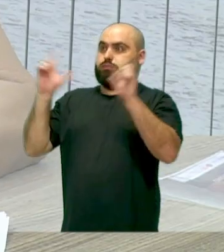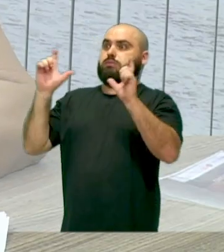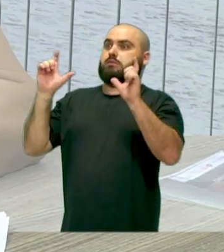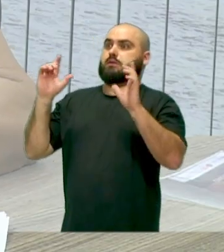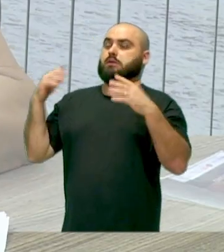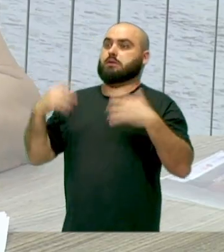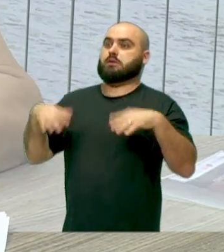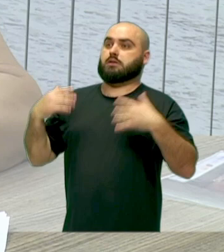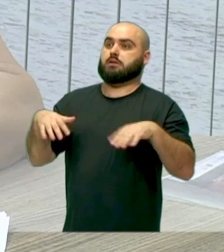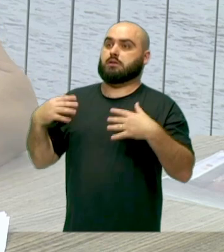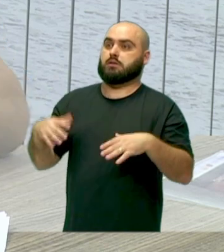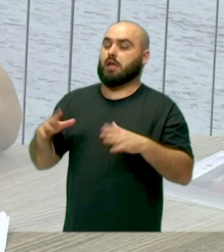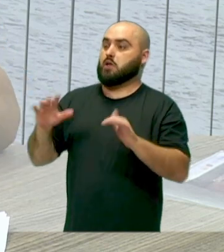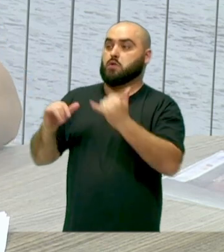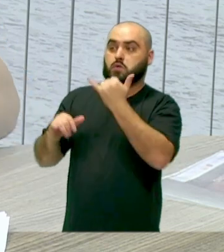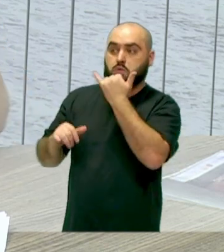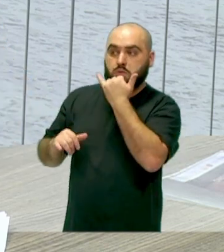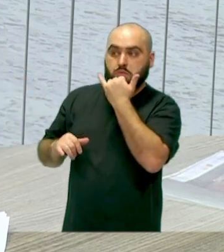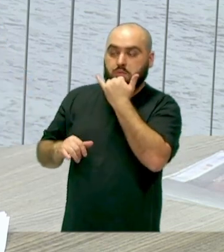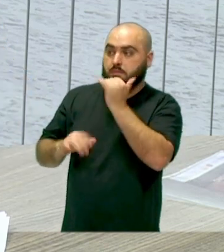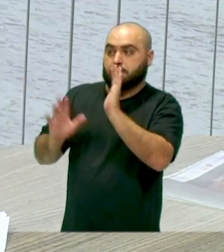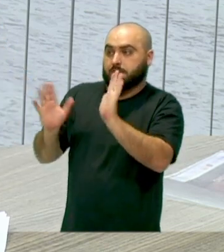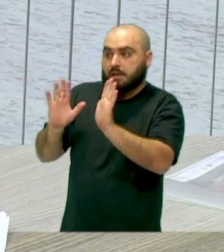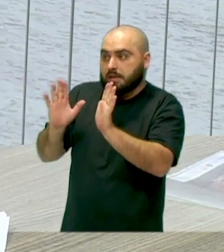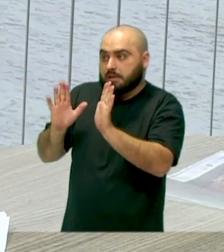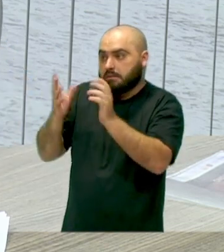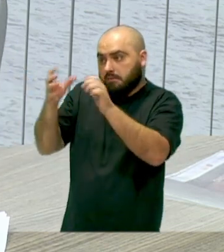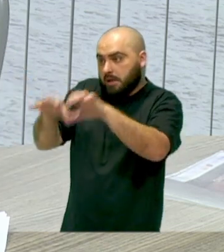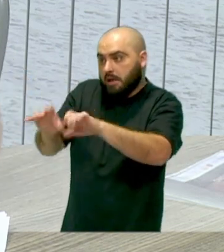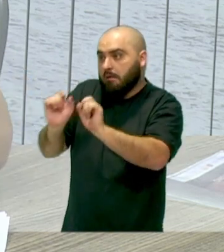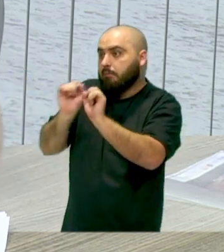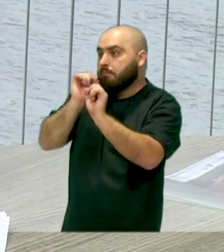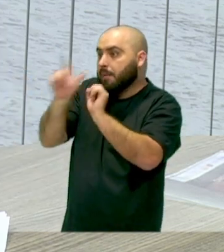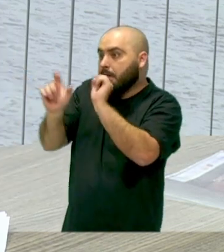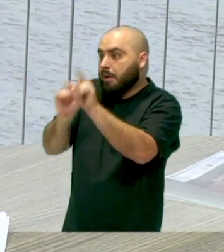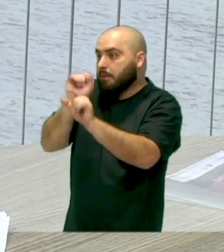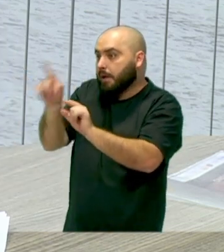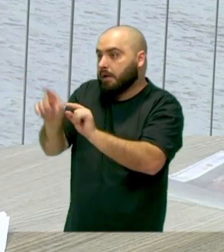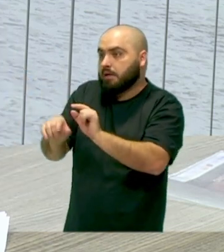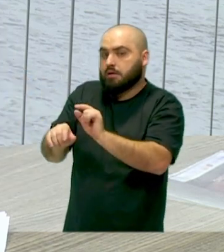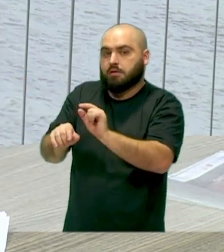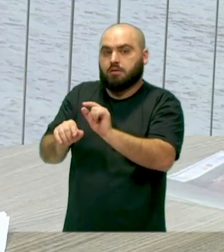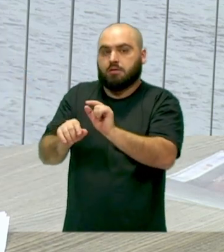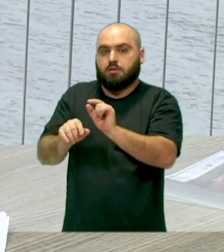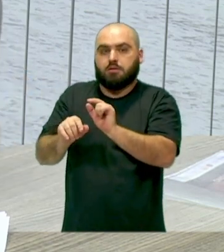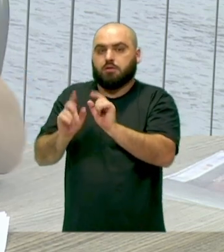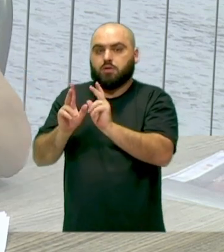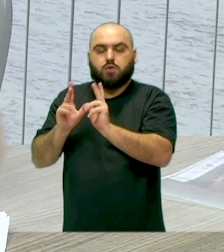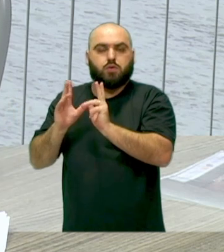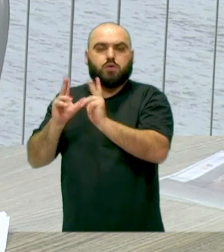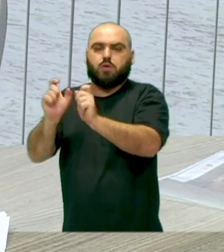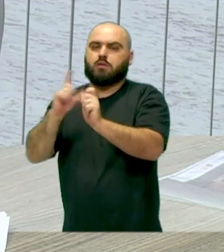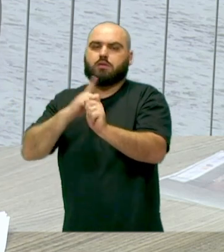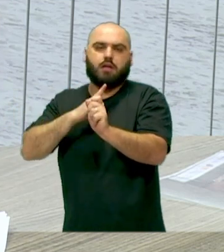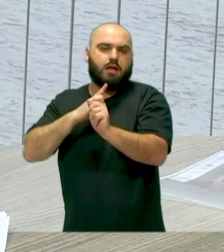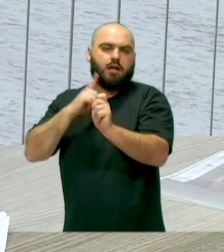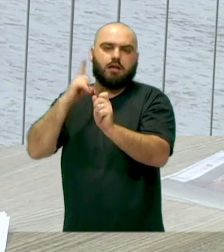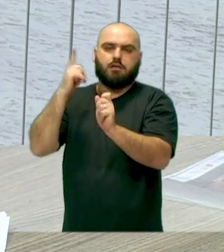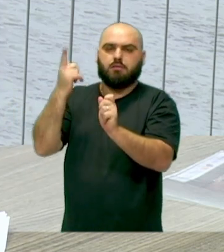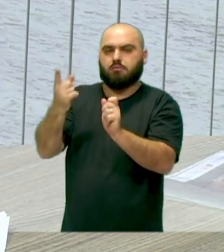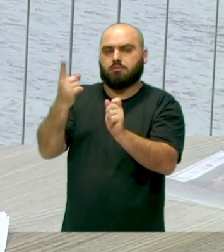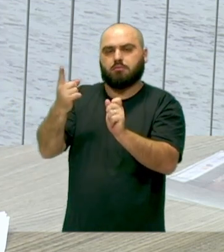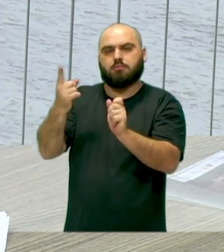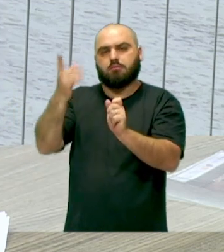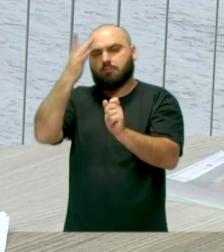sabe? Ai, mas desculpa, eu não queria ofender. Porque todo mundo tem assim, uma empregada